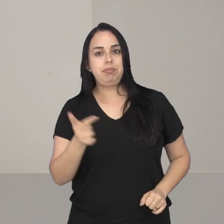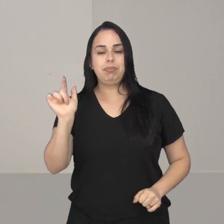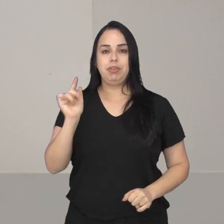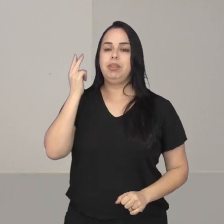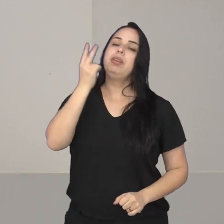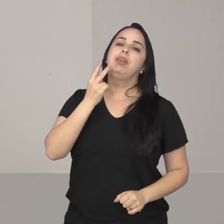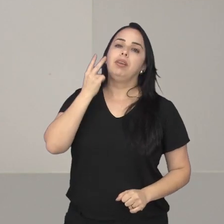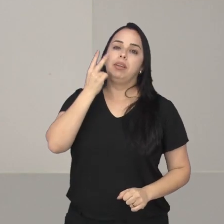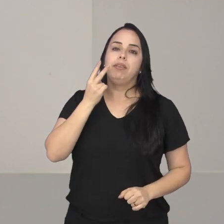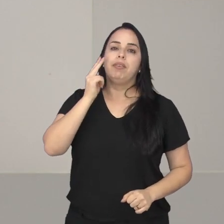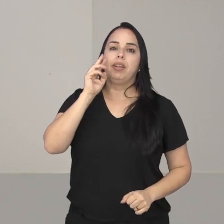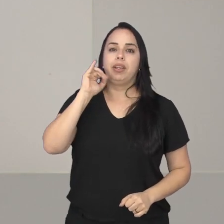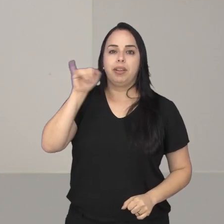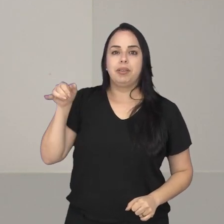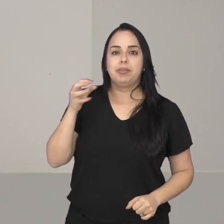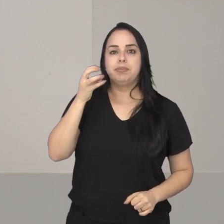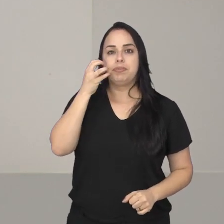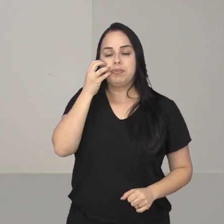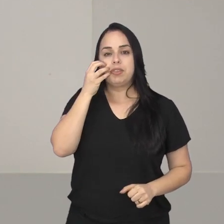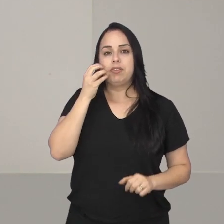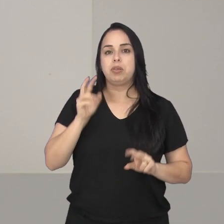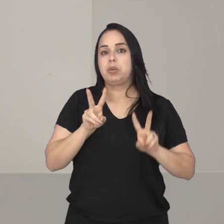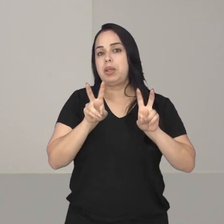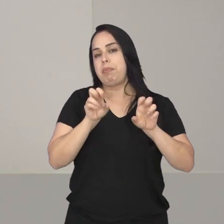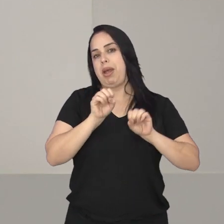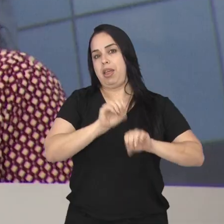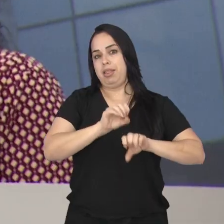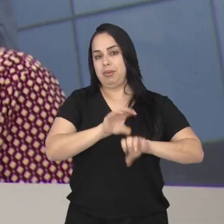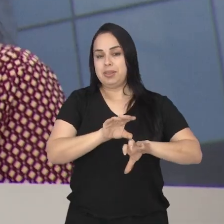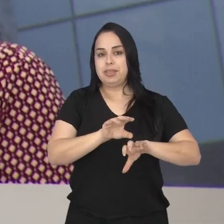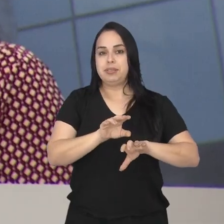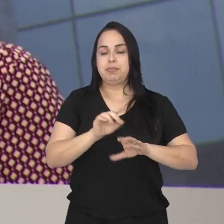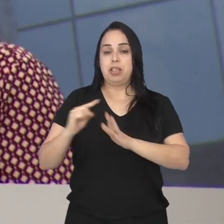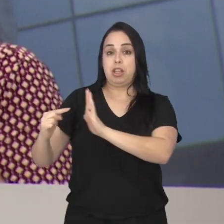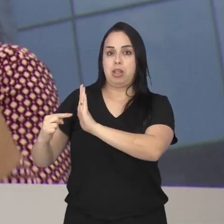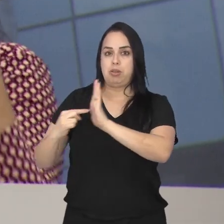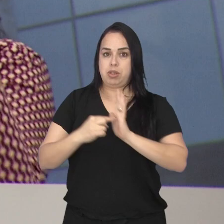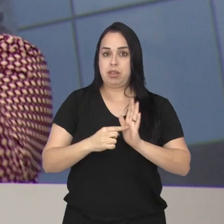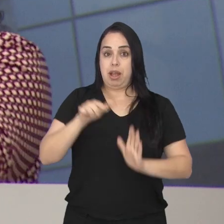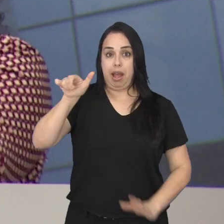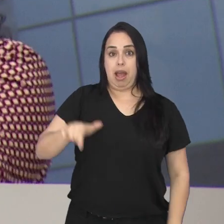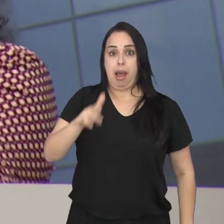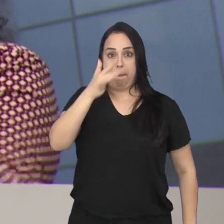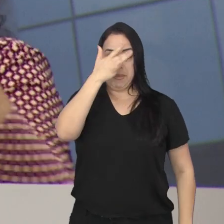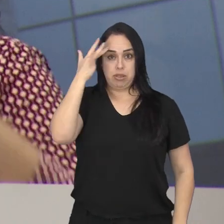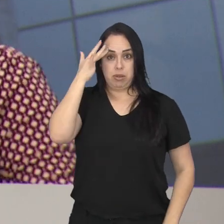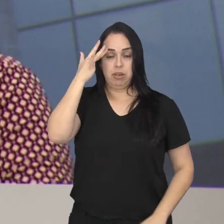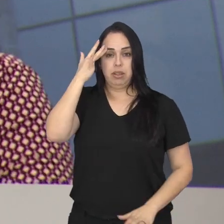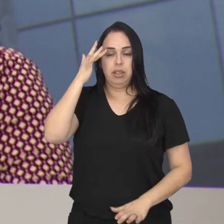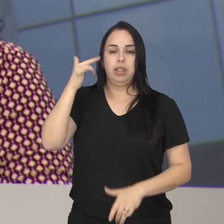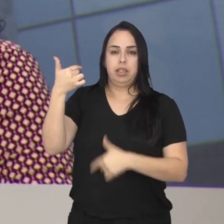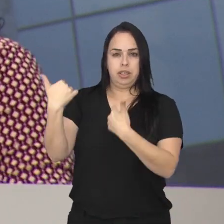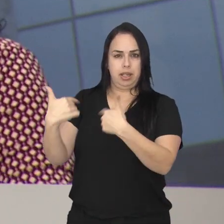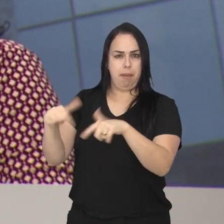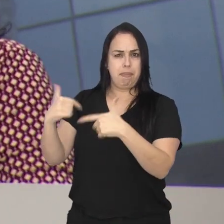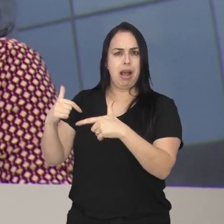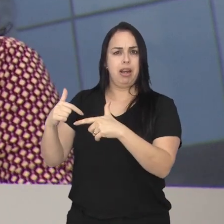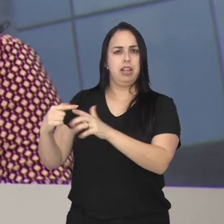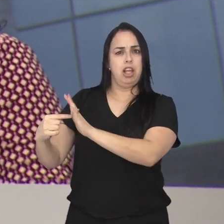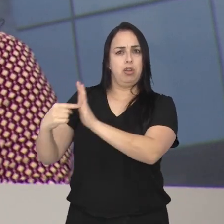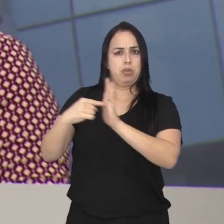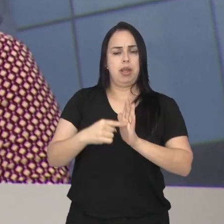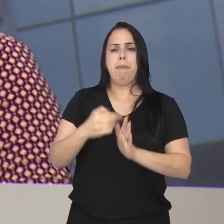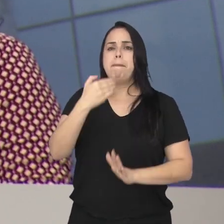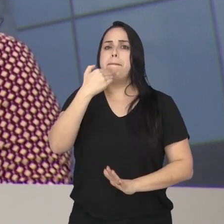outroradora foi a vereadora Juliana Fraga que falou sobre a educação ela apontou o denúncia de um colaborador de um centro de educação infantil